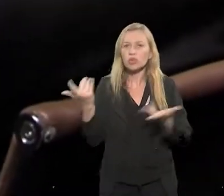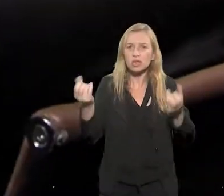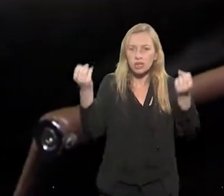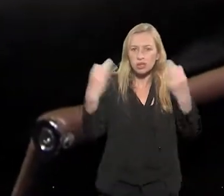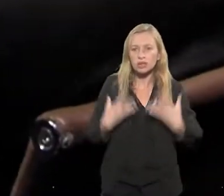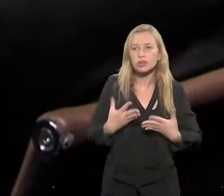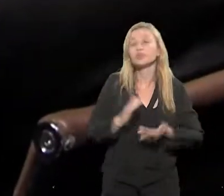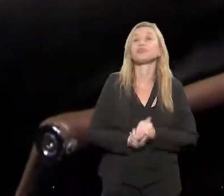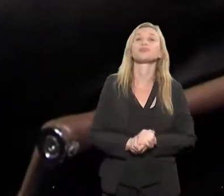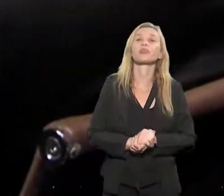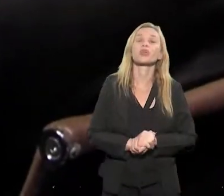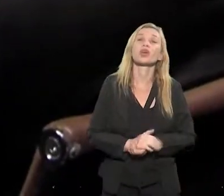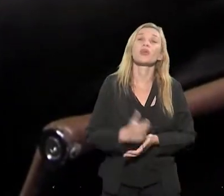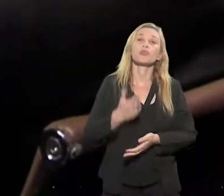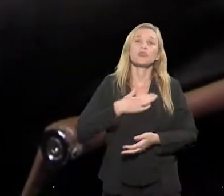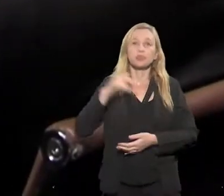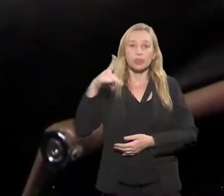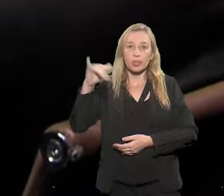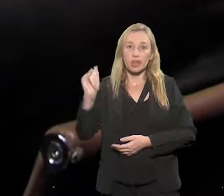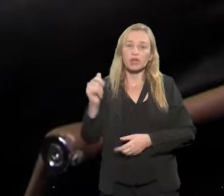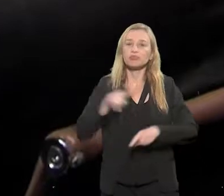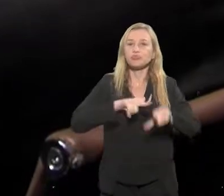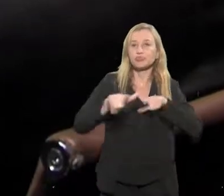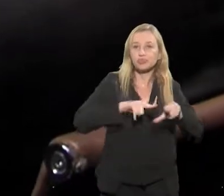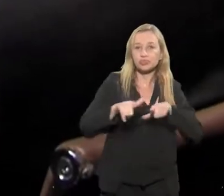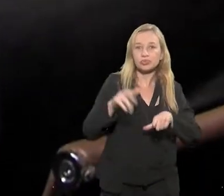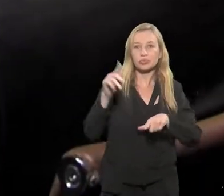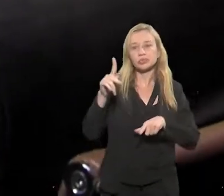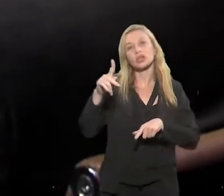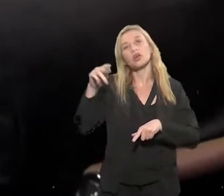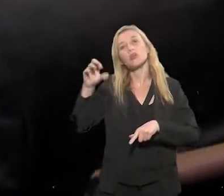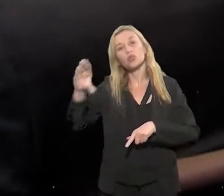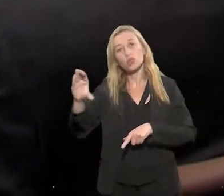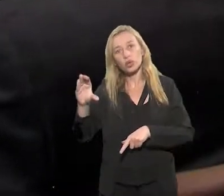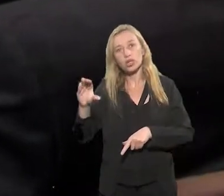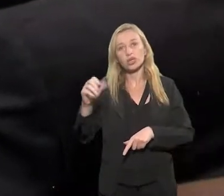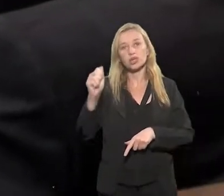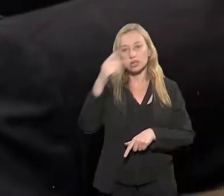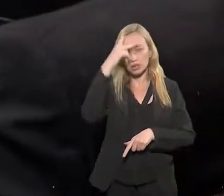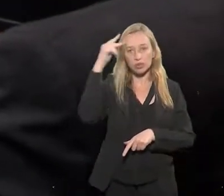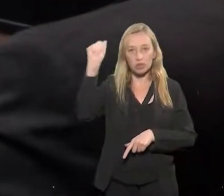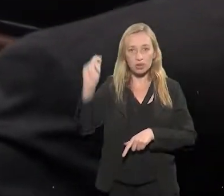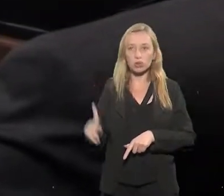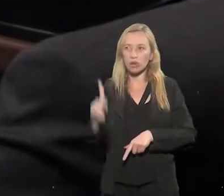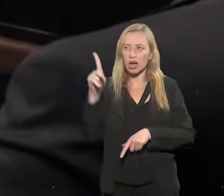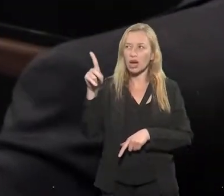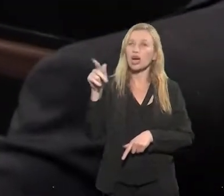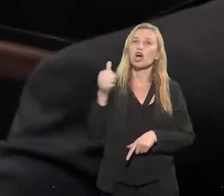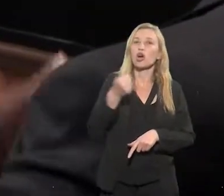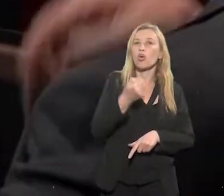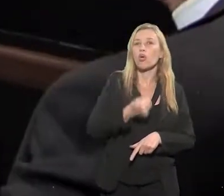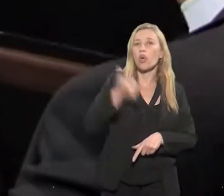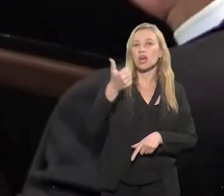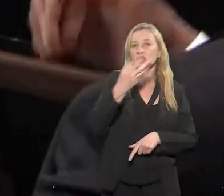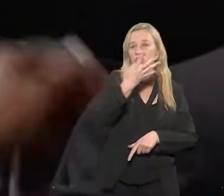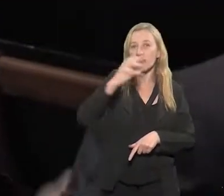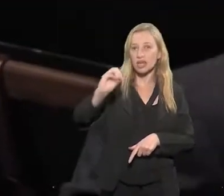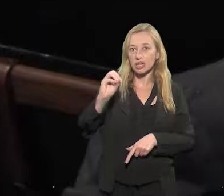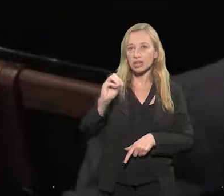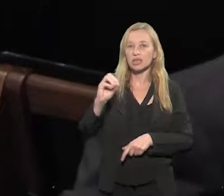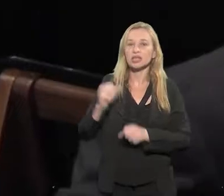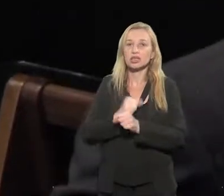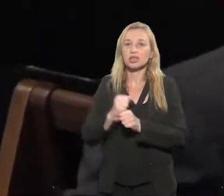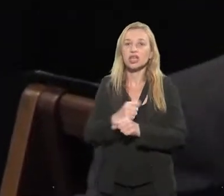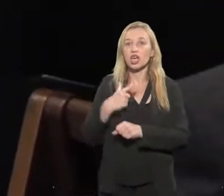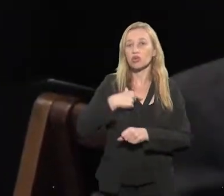Porque meu pai trabalhou na PUC, agora se aposentou, quase 40 anos, né? Então eu sou um filho da PUC. Sou um filho